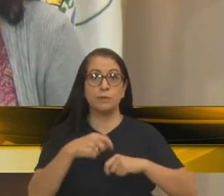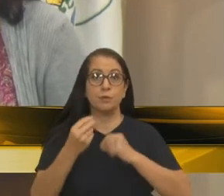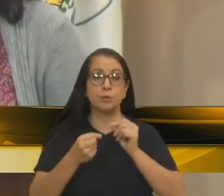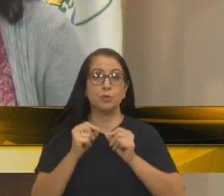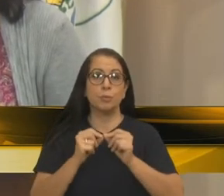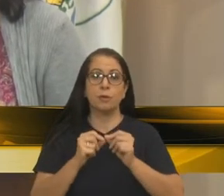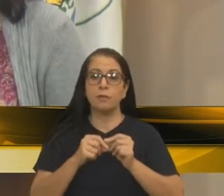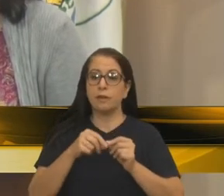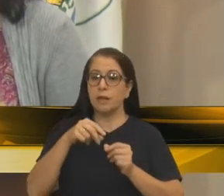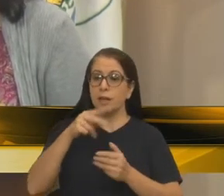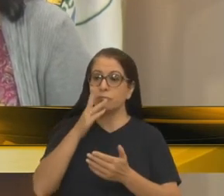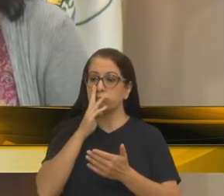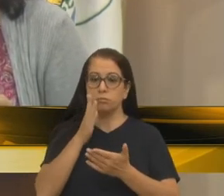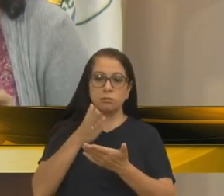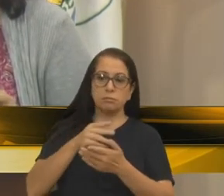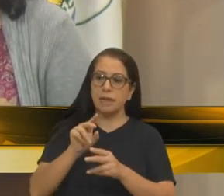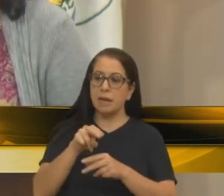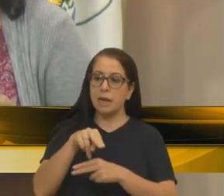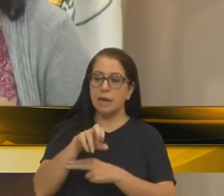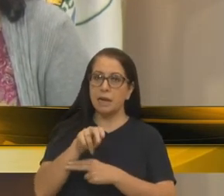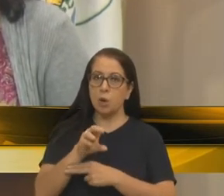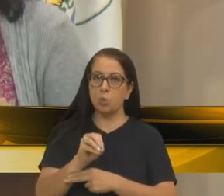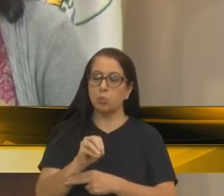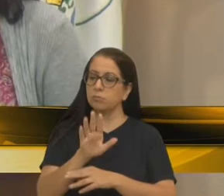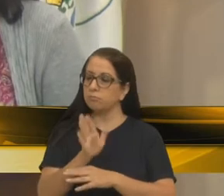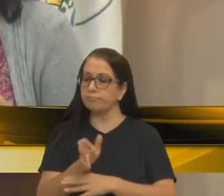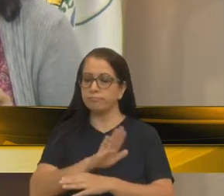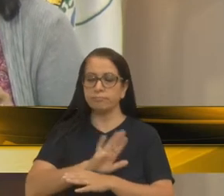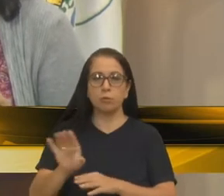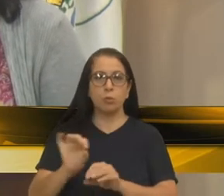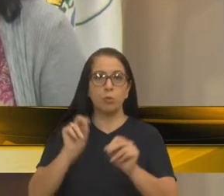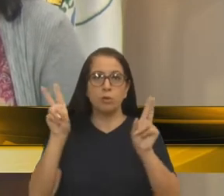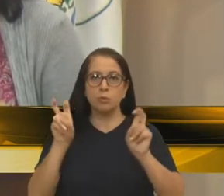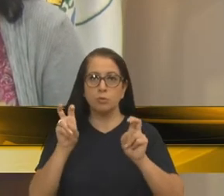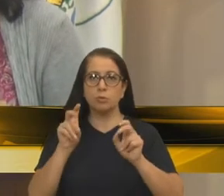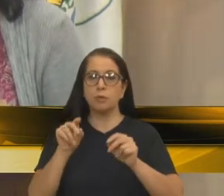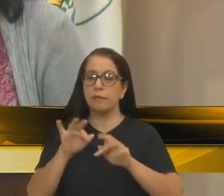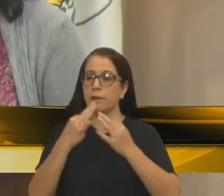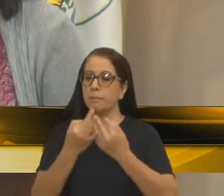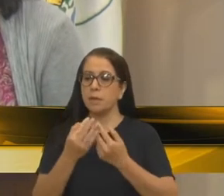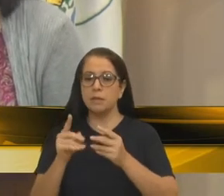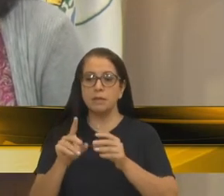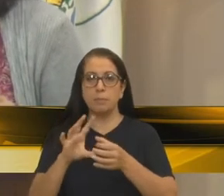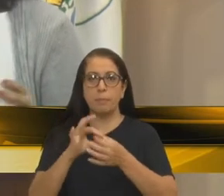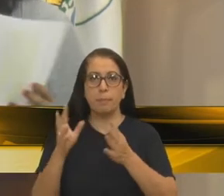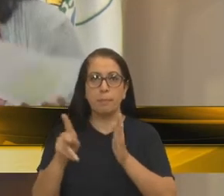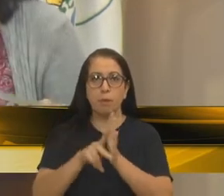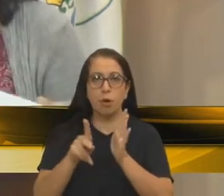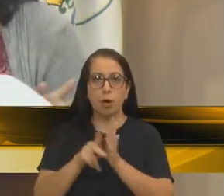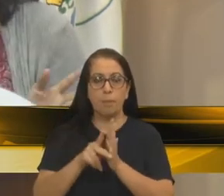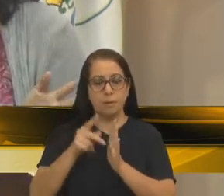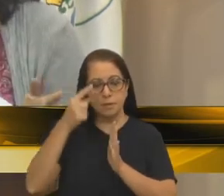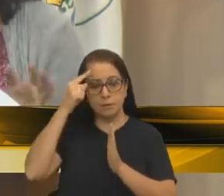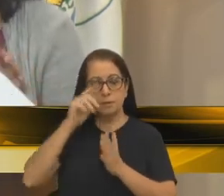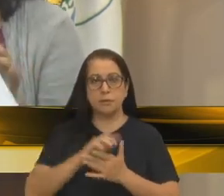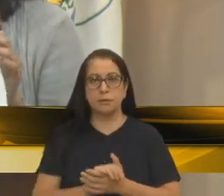assunto, deixando com que as famílias sintam-se seguras para dirigir seus filhos a partir de suas próprias concepções.